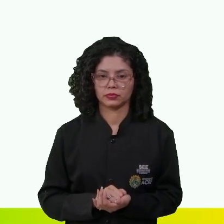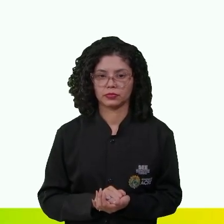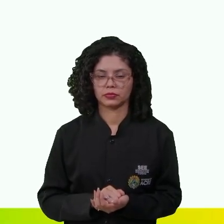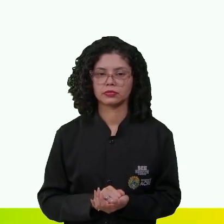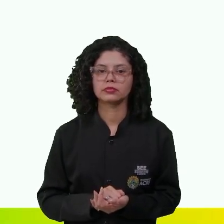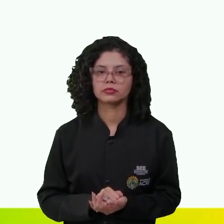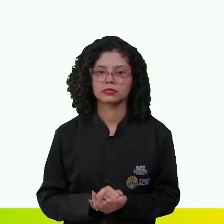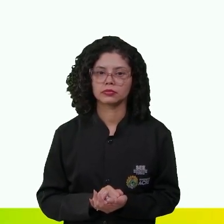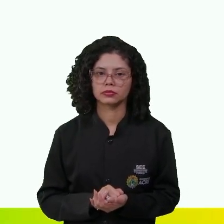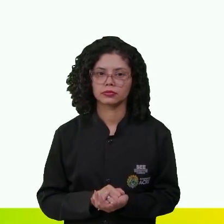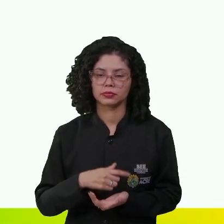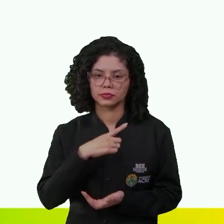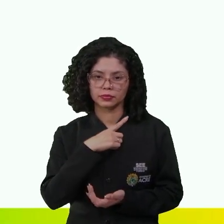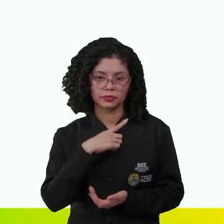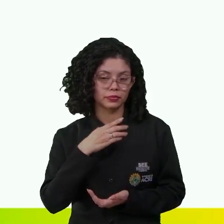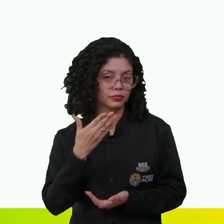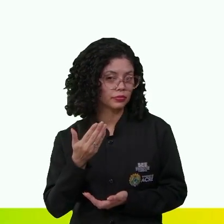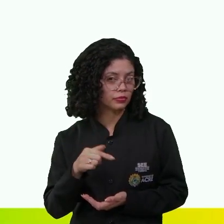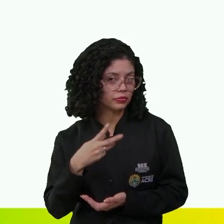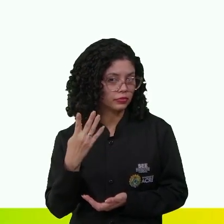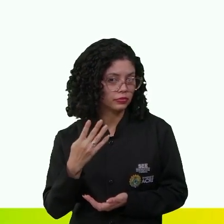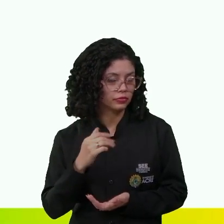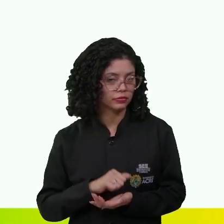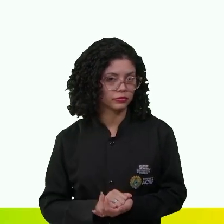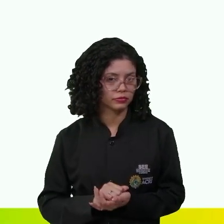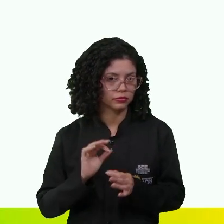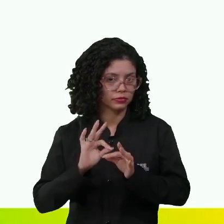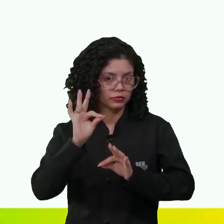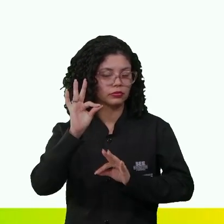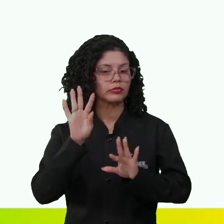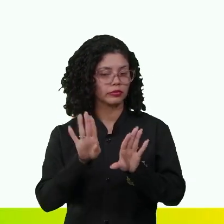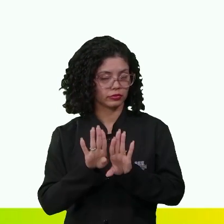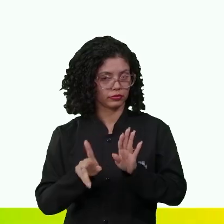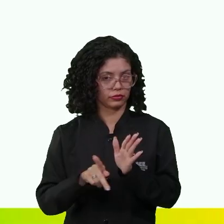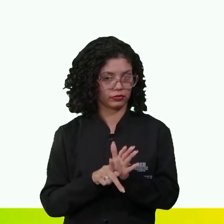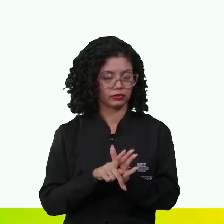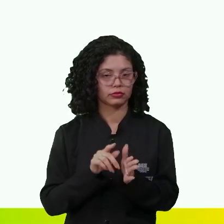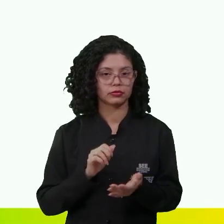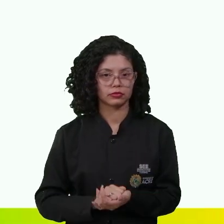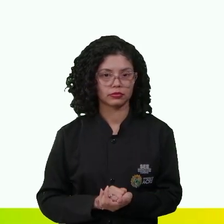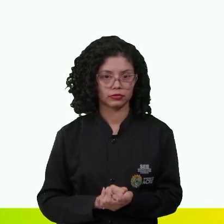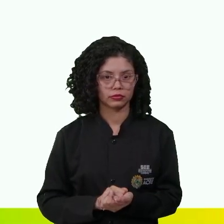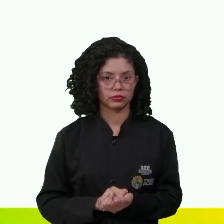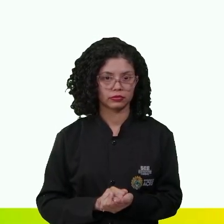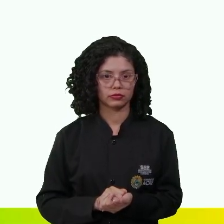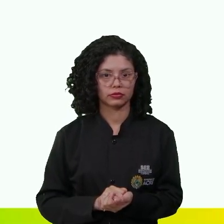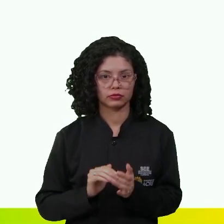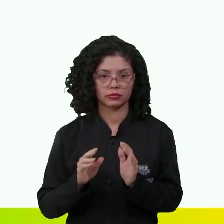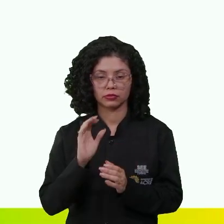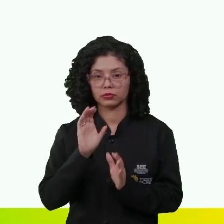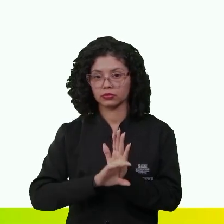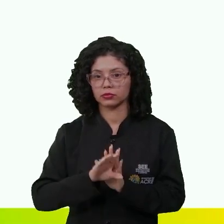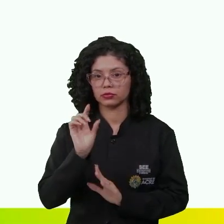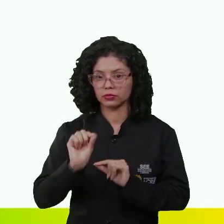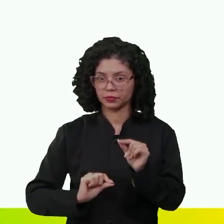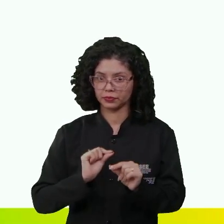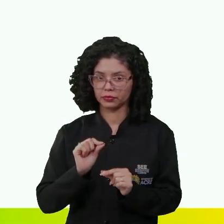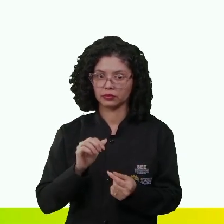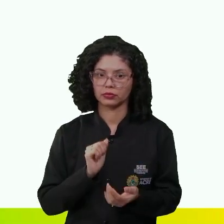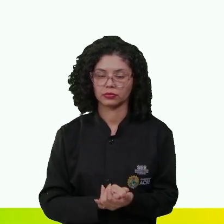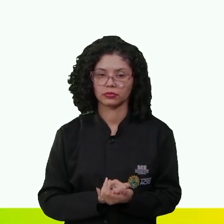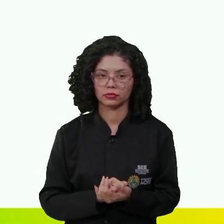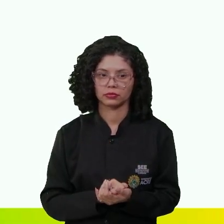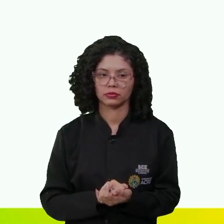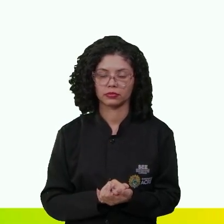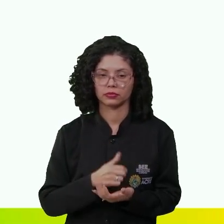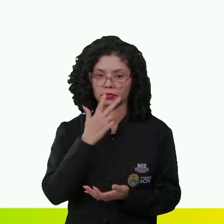vai ser a sombra dela aqui, hein? Qual vai ser a medida da sua sombra? E aí nós vamos determinar que esses triângulos